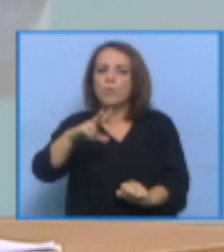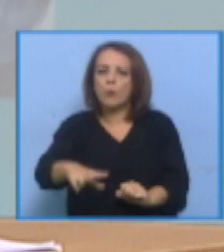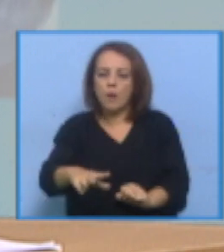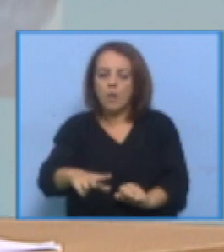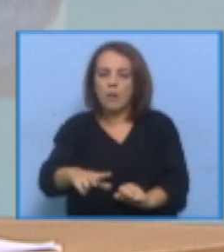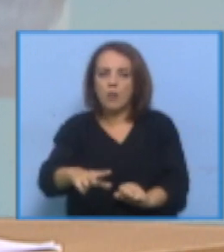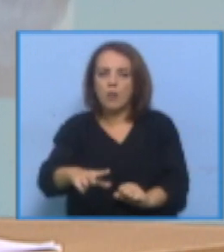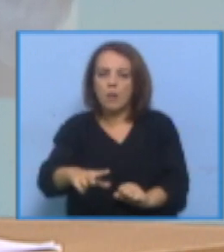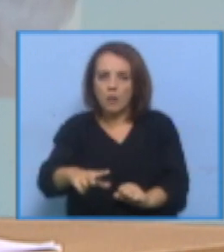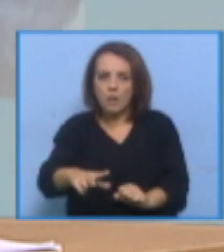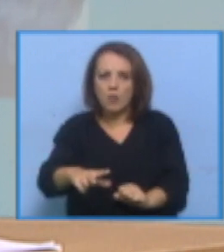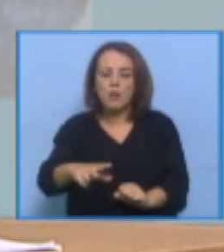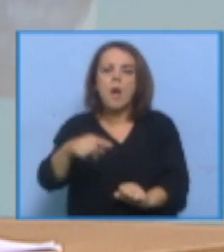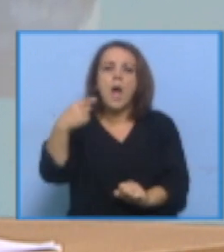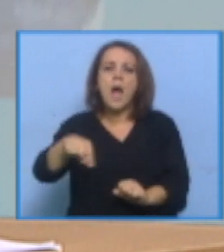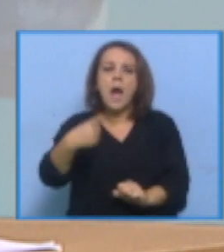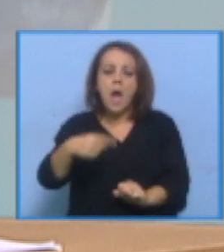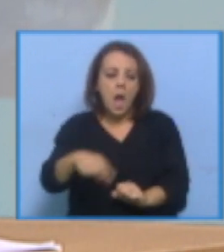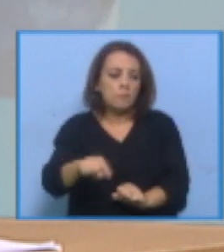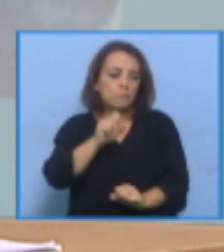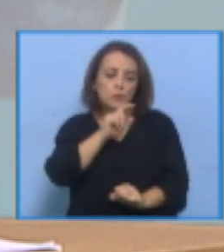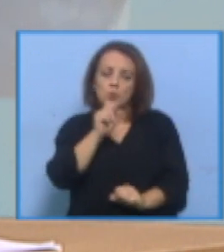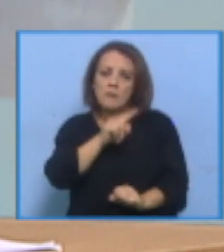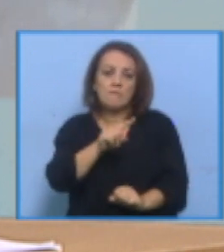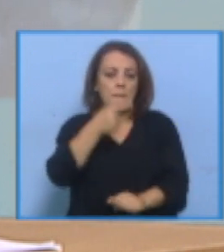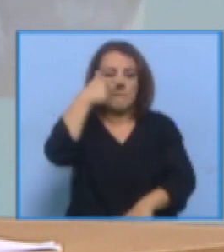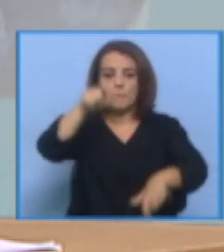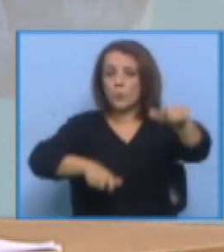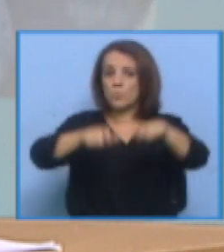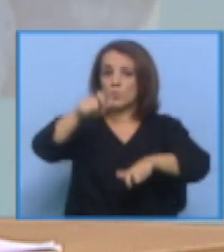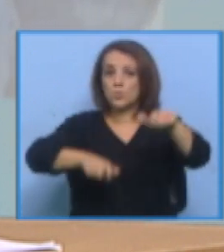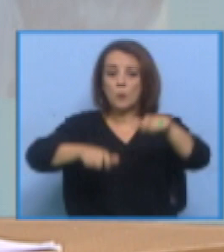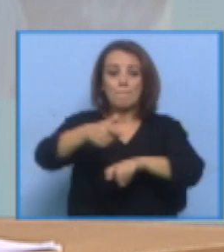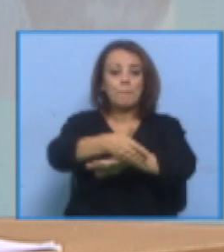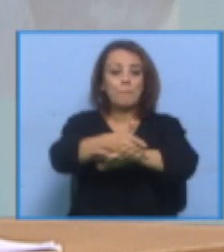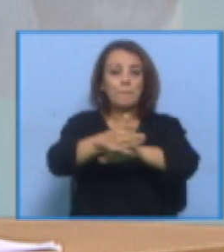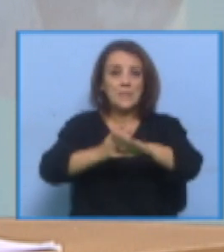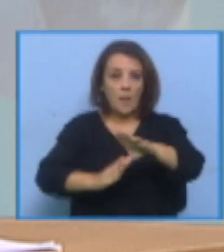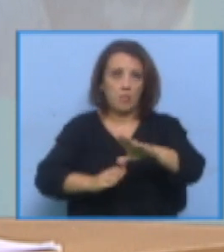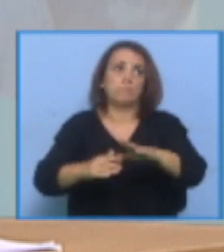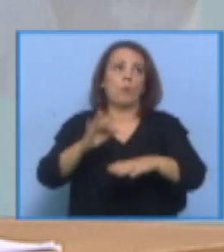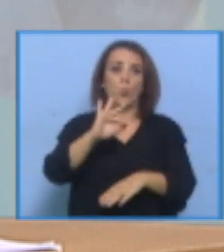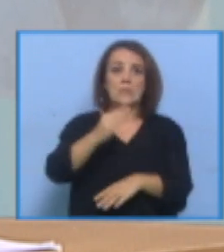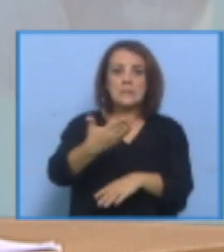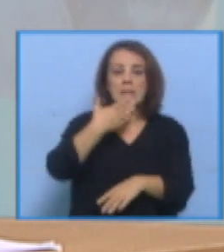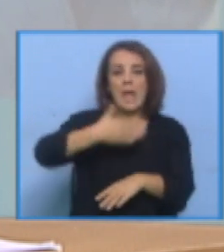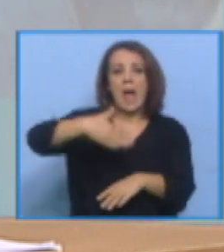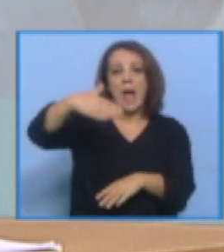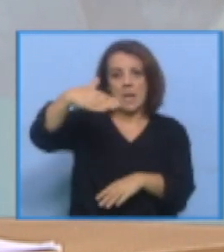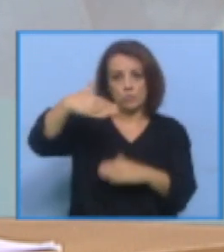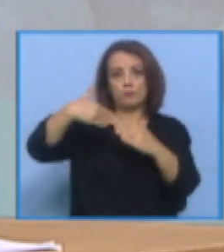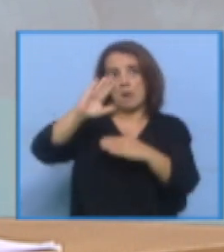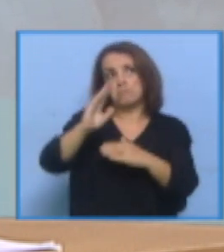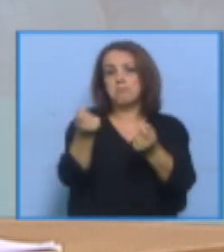haverá cerca de metade da população com mais de 47 anos, ou seja, à beira dos